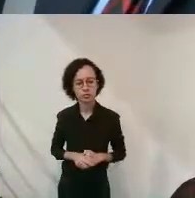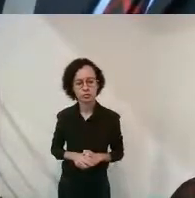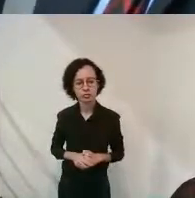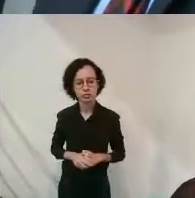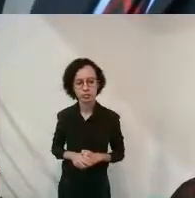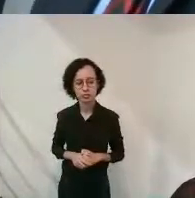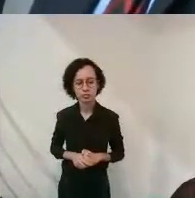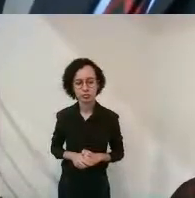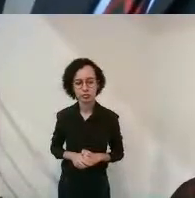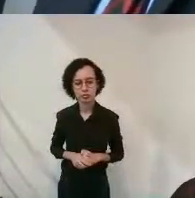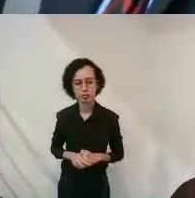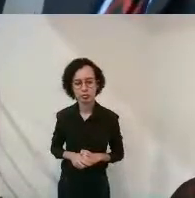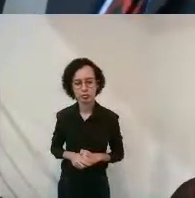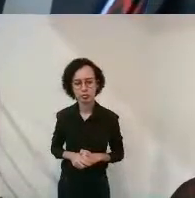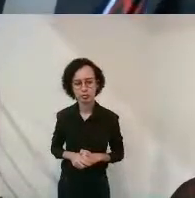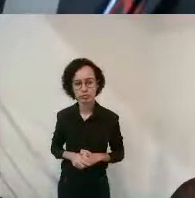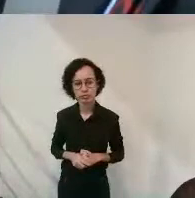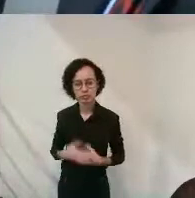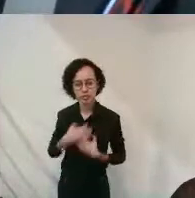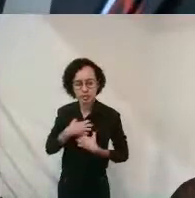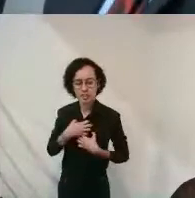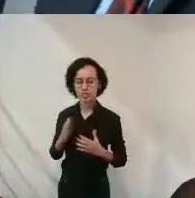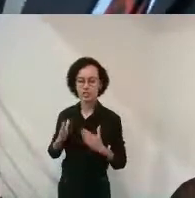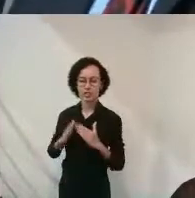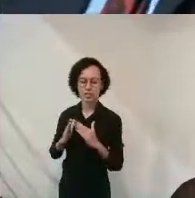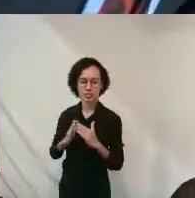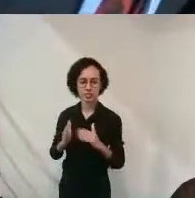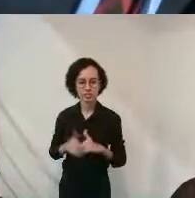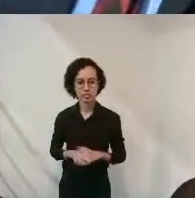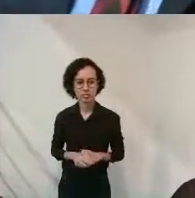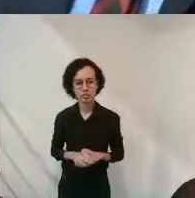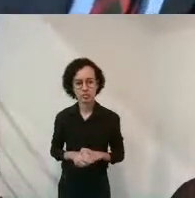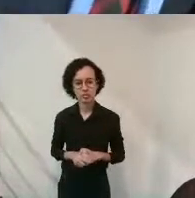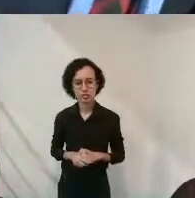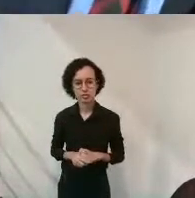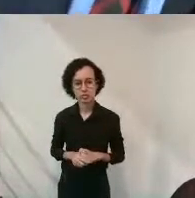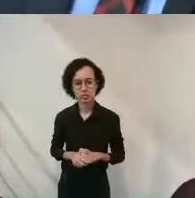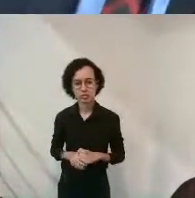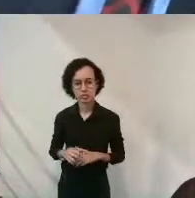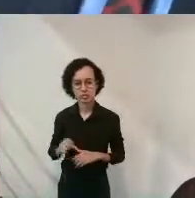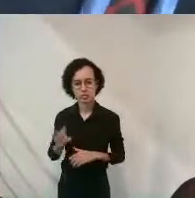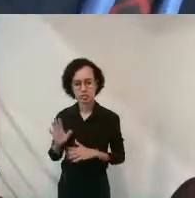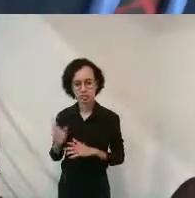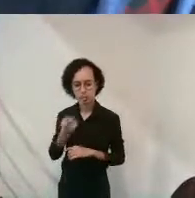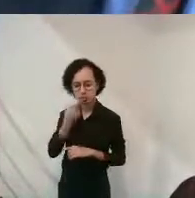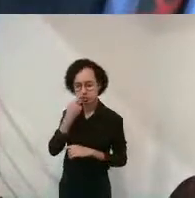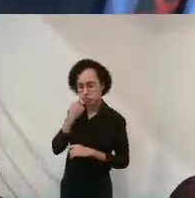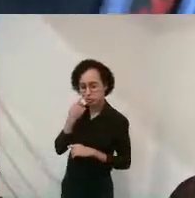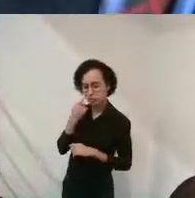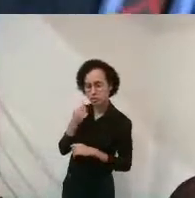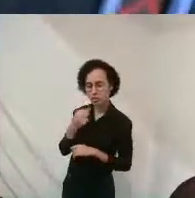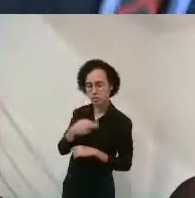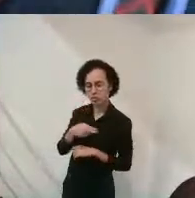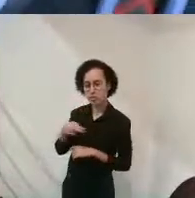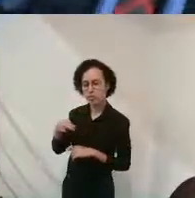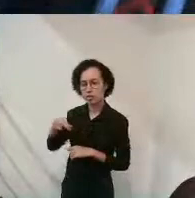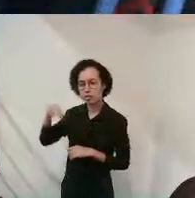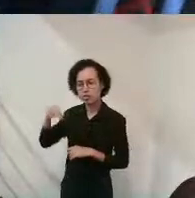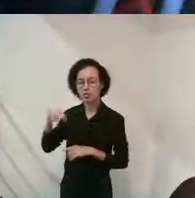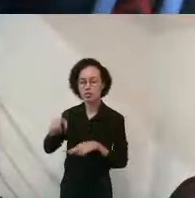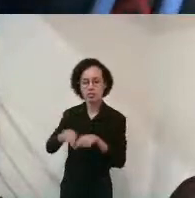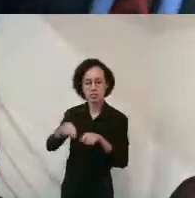eu me senti muito em casa. Não só a nossa proximidade norte-nordeste,